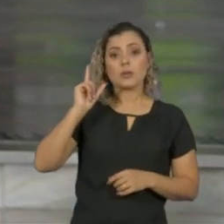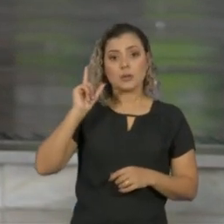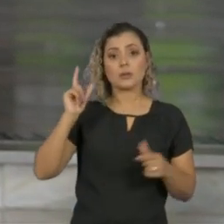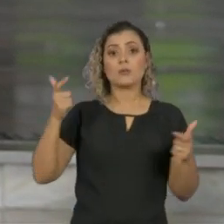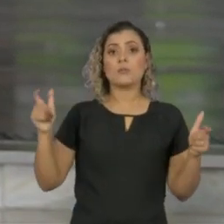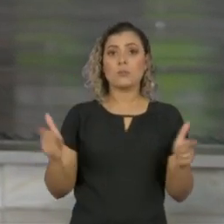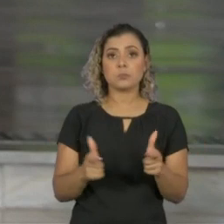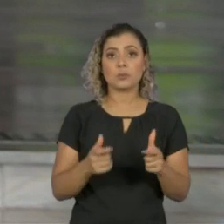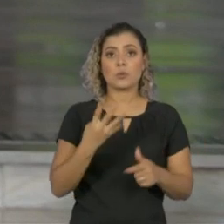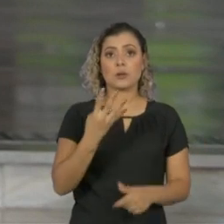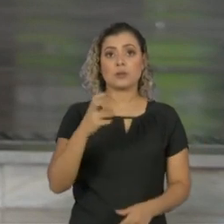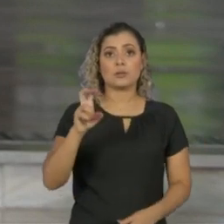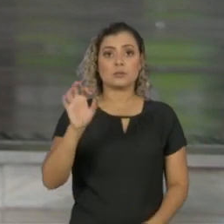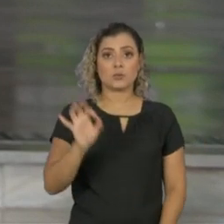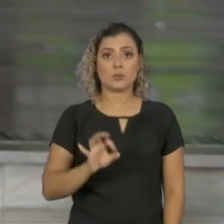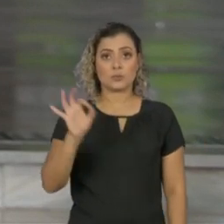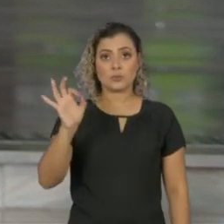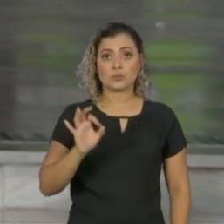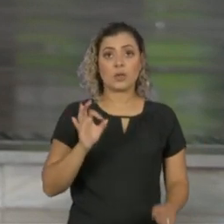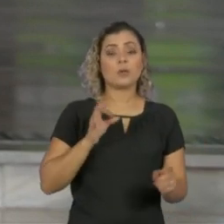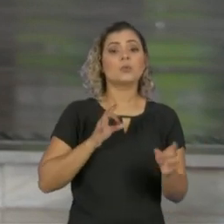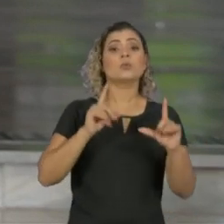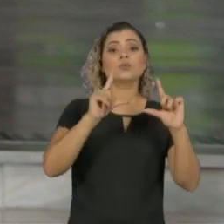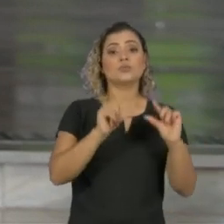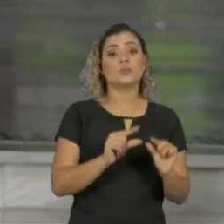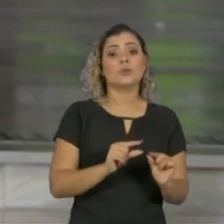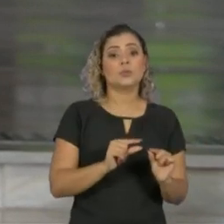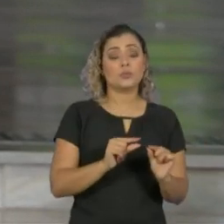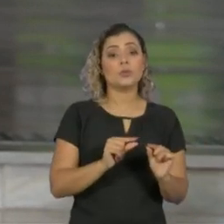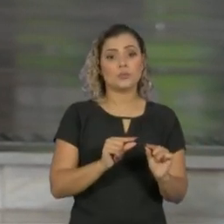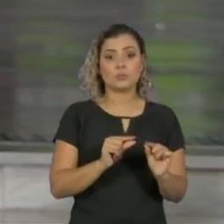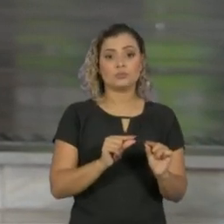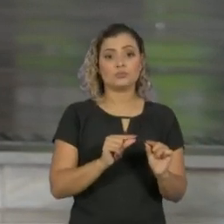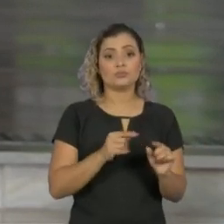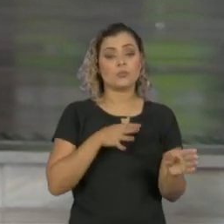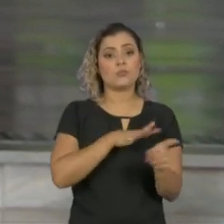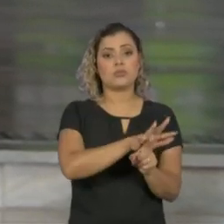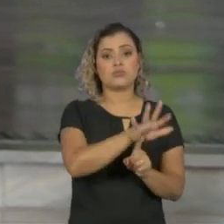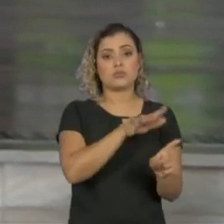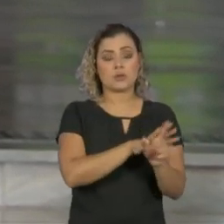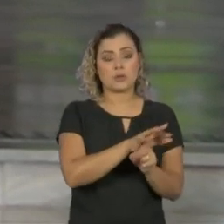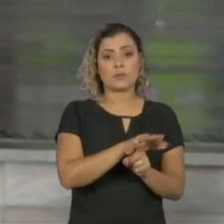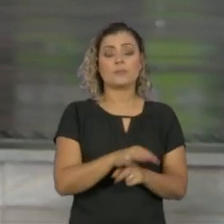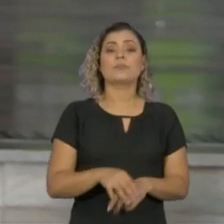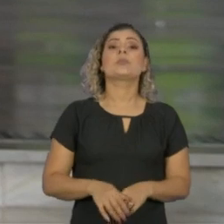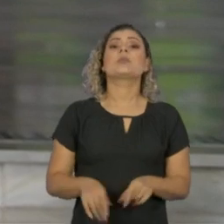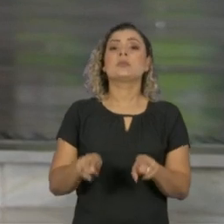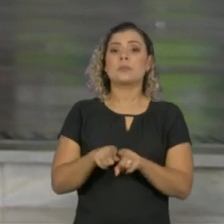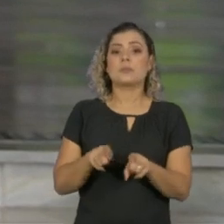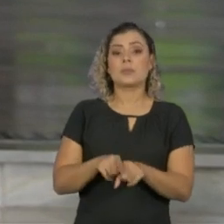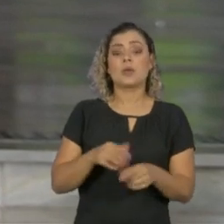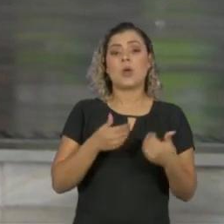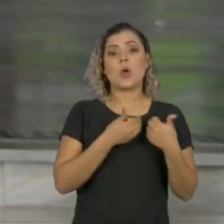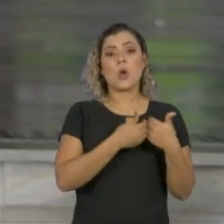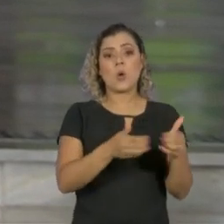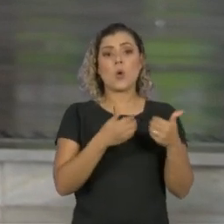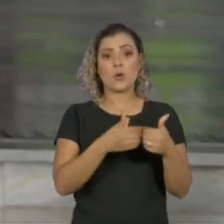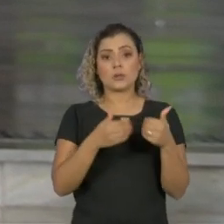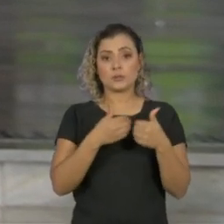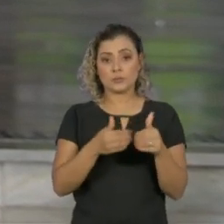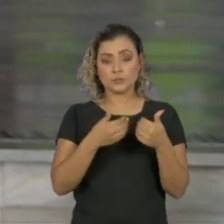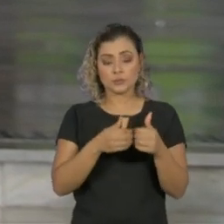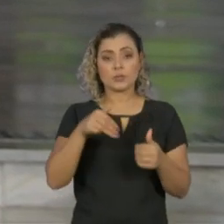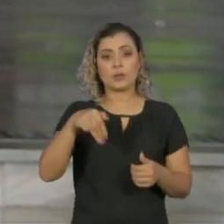redução de 45% do movimento no metroviário em São Paulo. EMTU são os ônibus